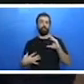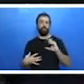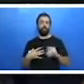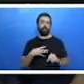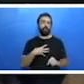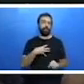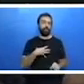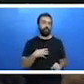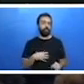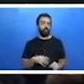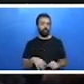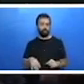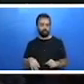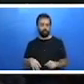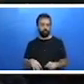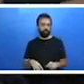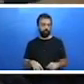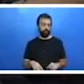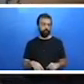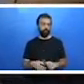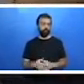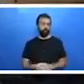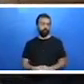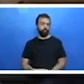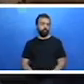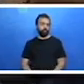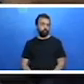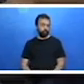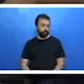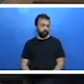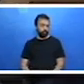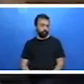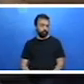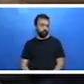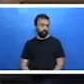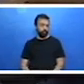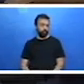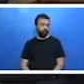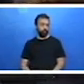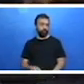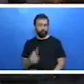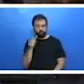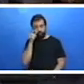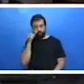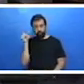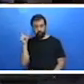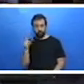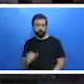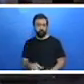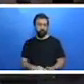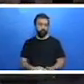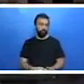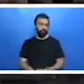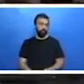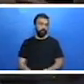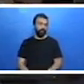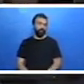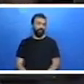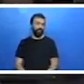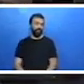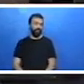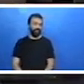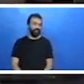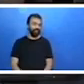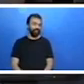amigos demais, eram, tá certo? Nós destacamos ali. E aqui, ó, a gente pede, olha só que